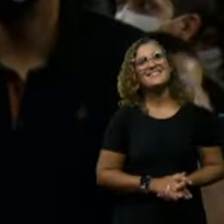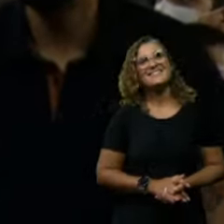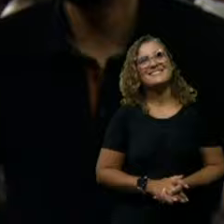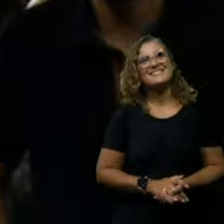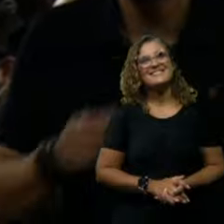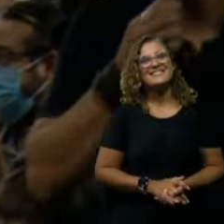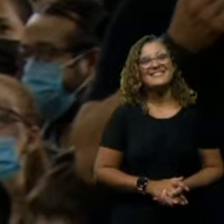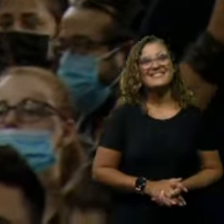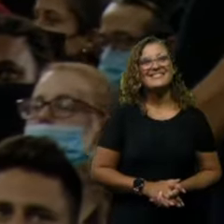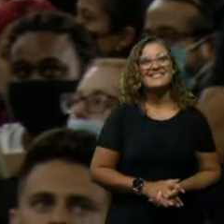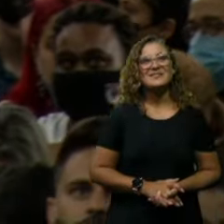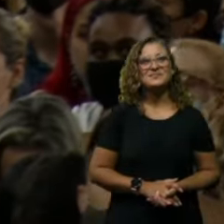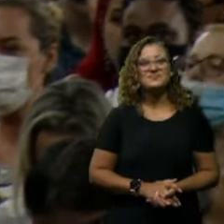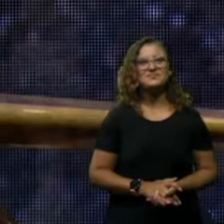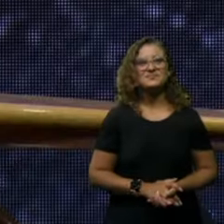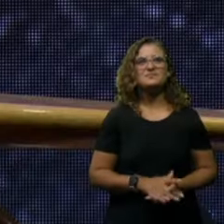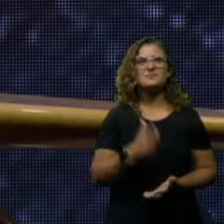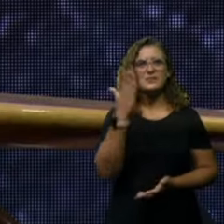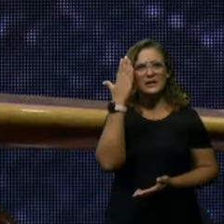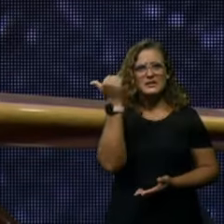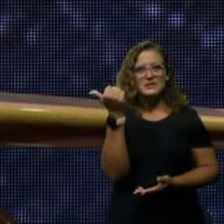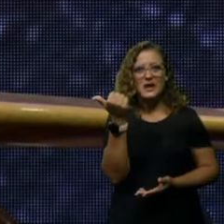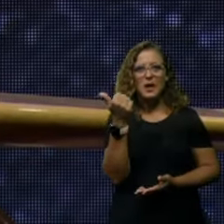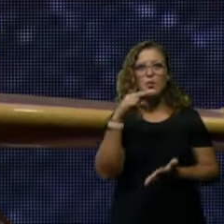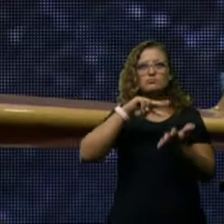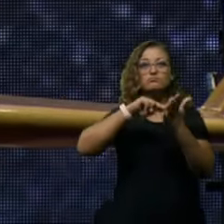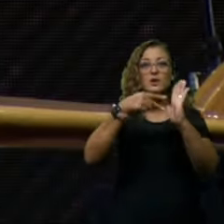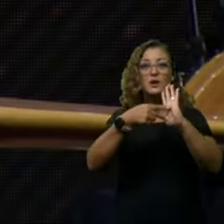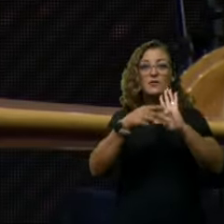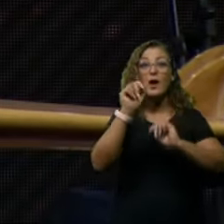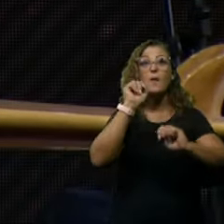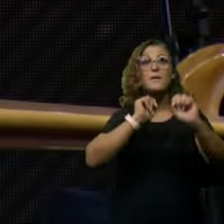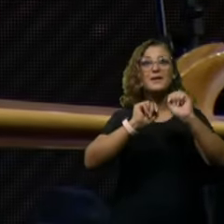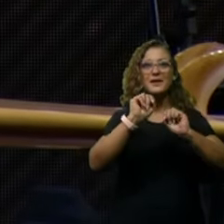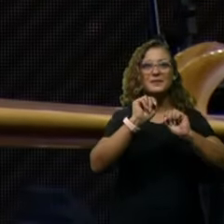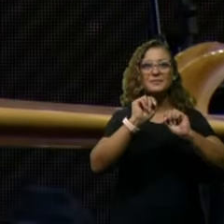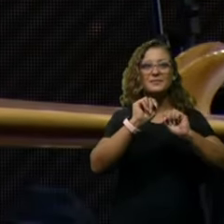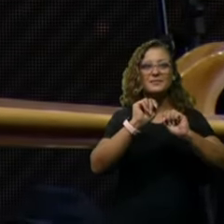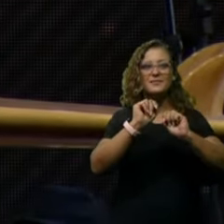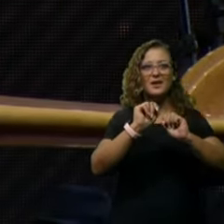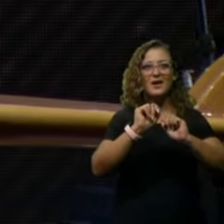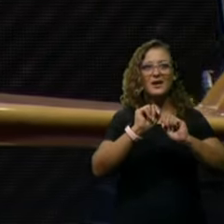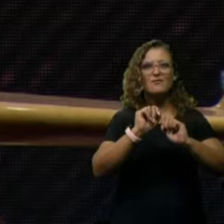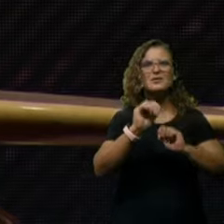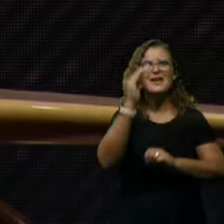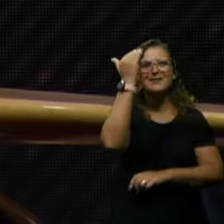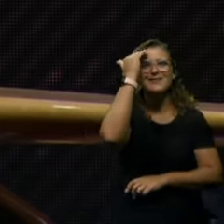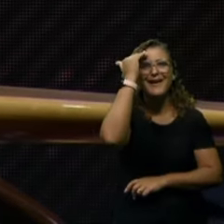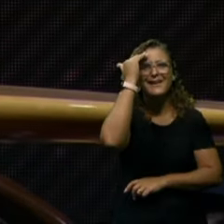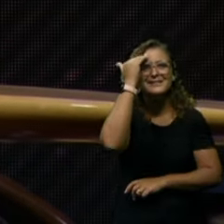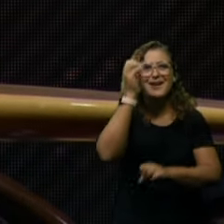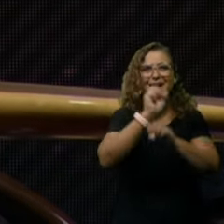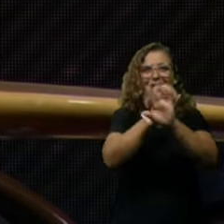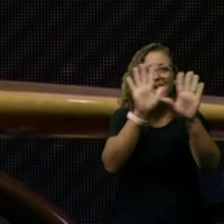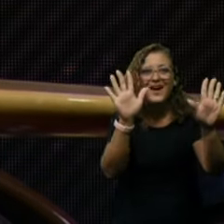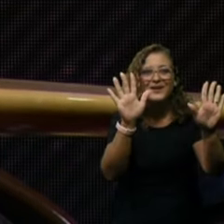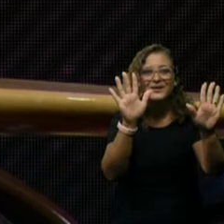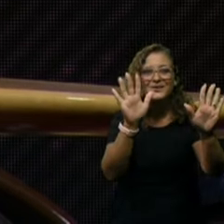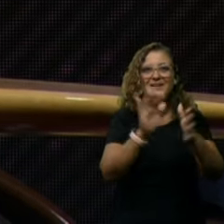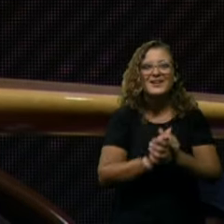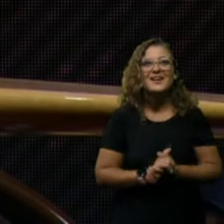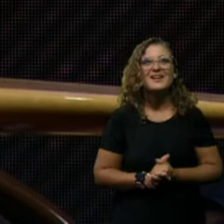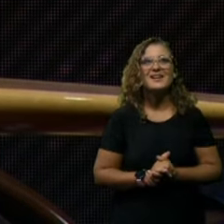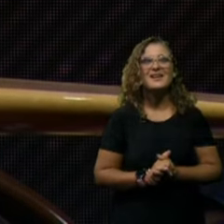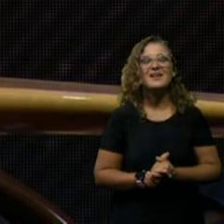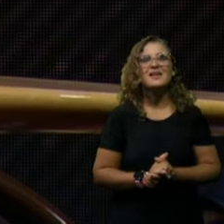e você sabe você sabe o que isso significa você você entende que no